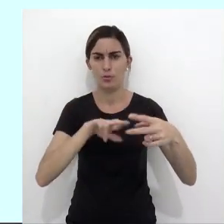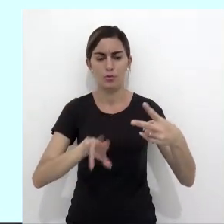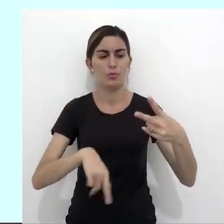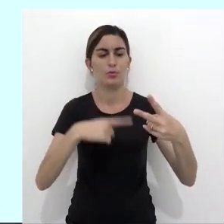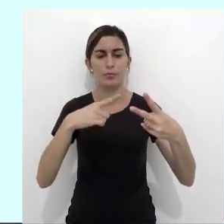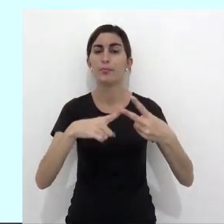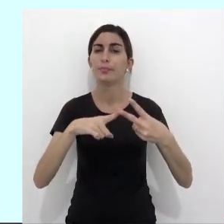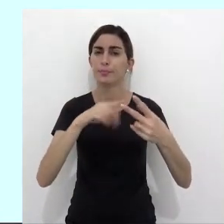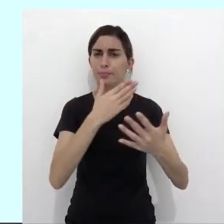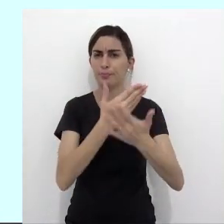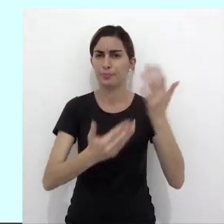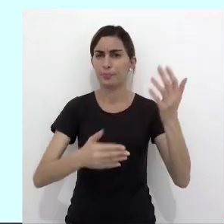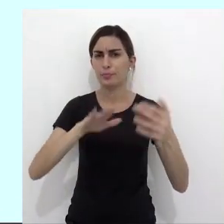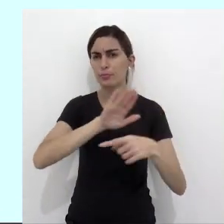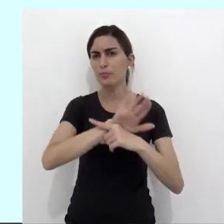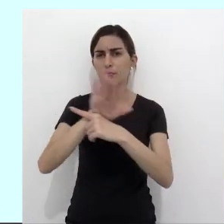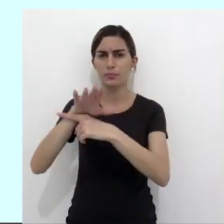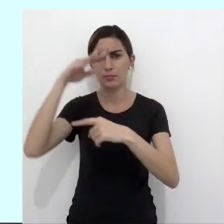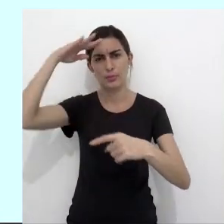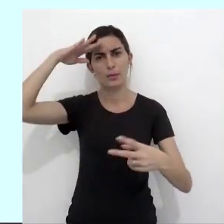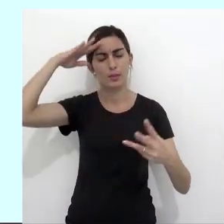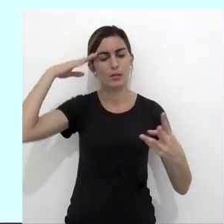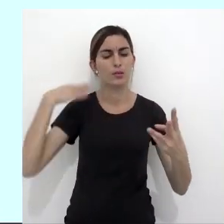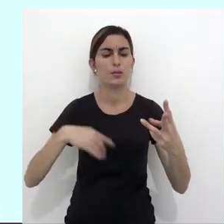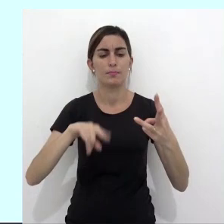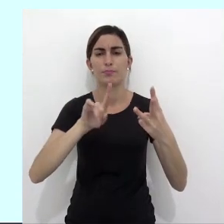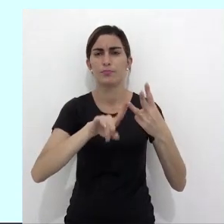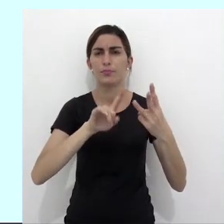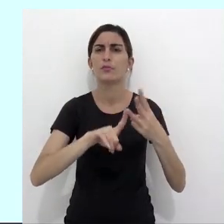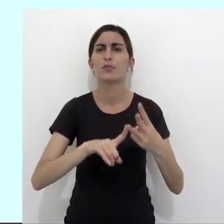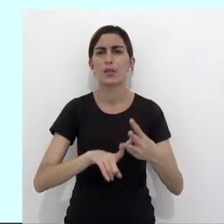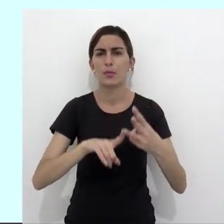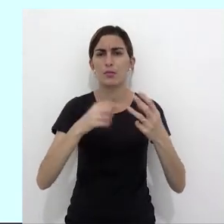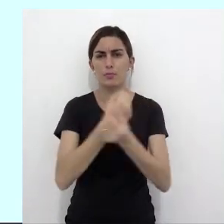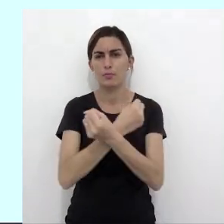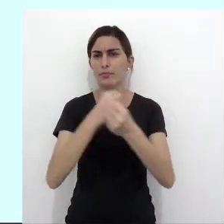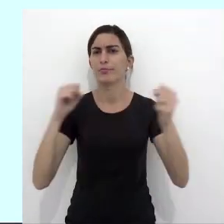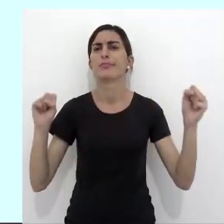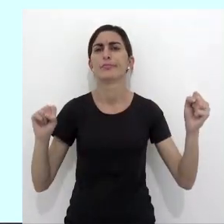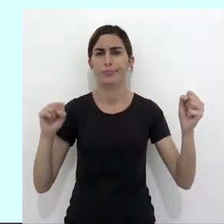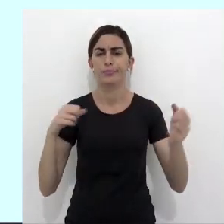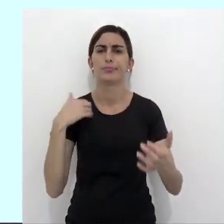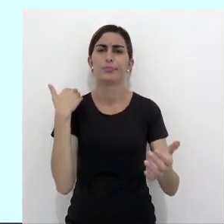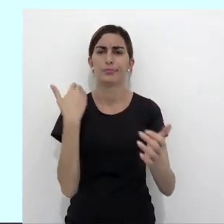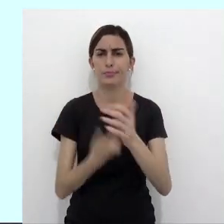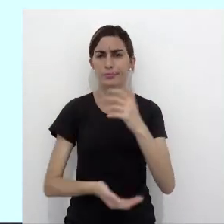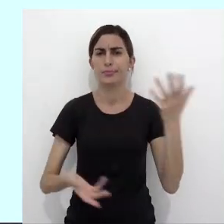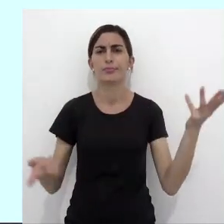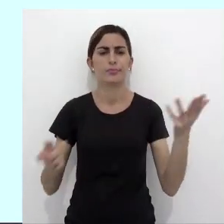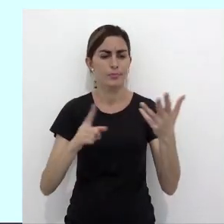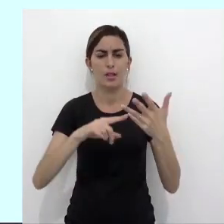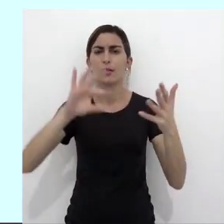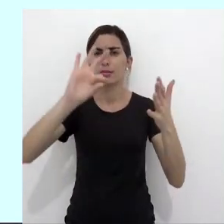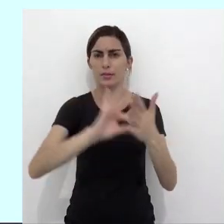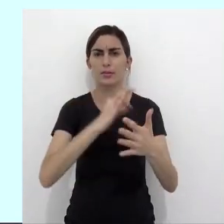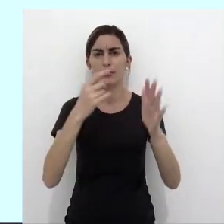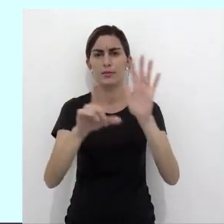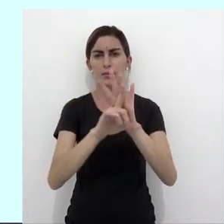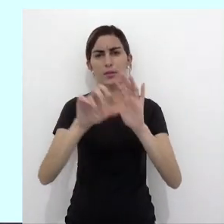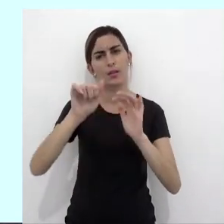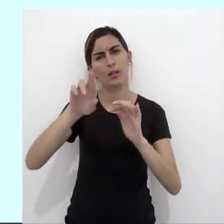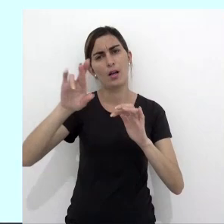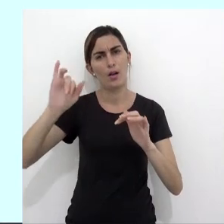religiosa. Perdeu o apoio dos militares com a questão militar. E com a questão abolicionista, com a assinatura da Lei